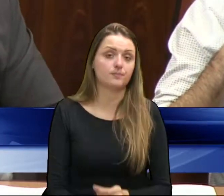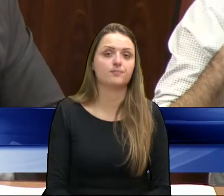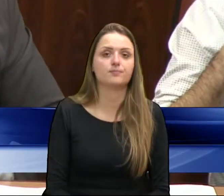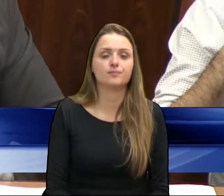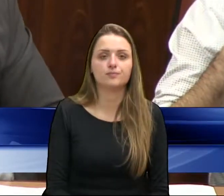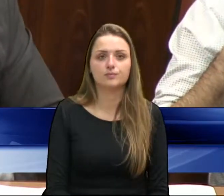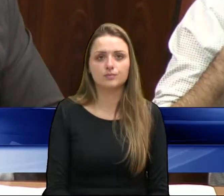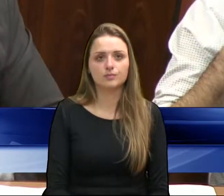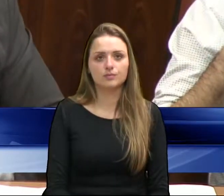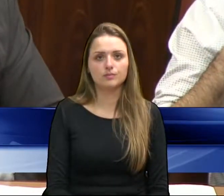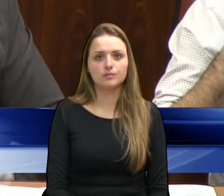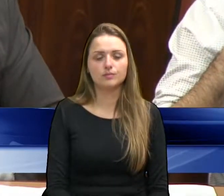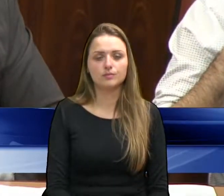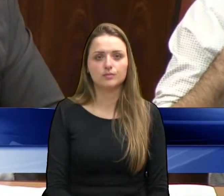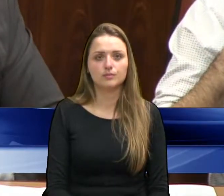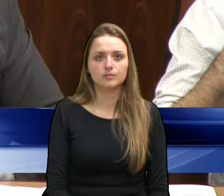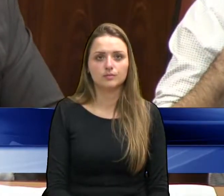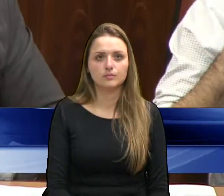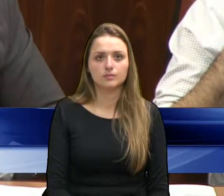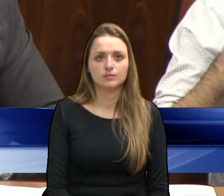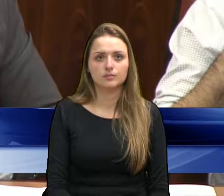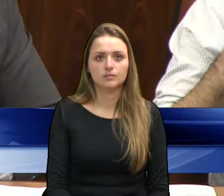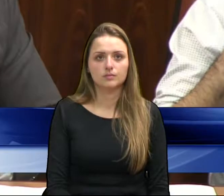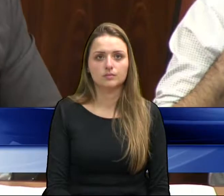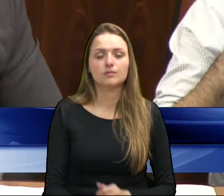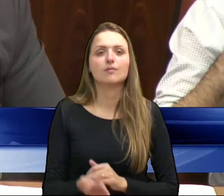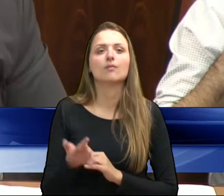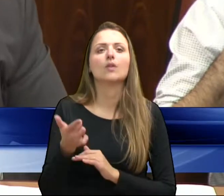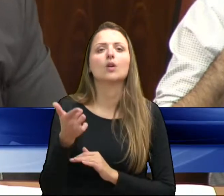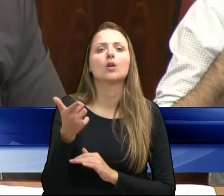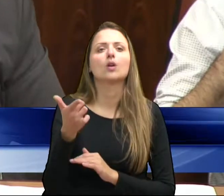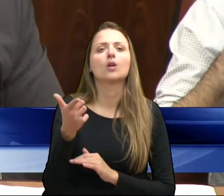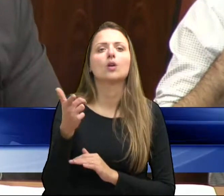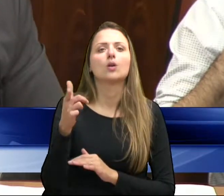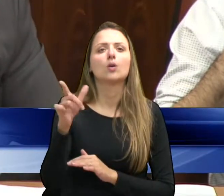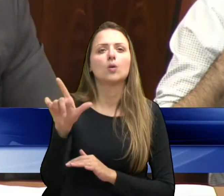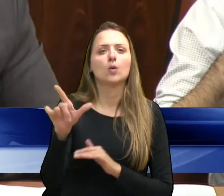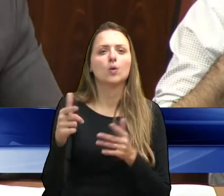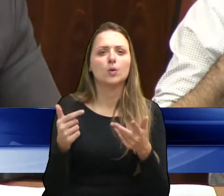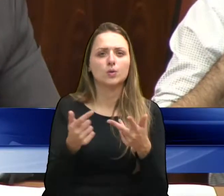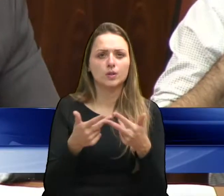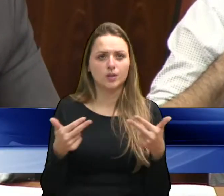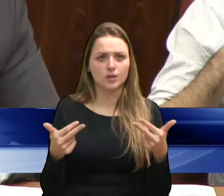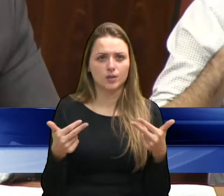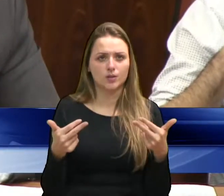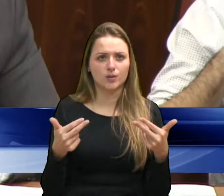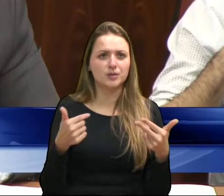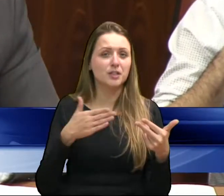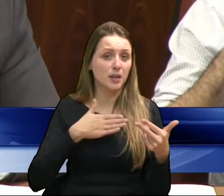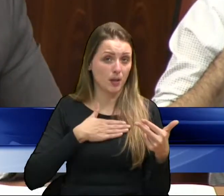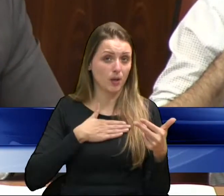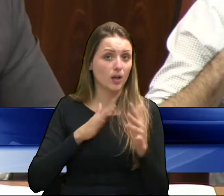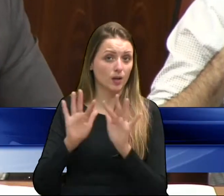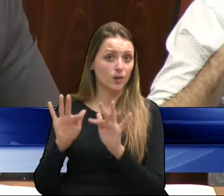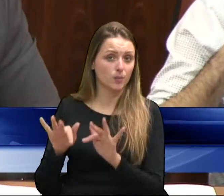em princípio... e mais uma questão aqui, que seria a minha questão final.